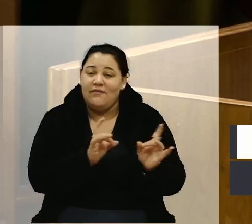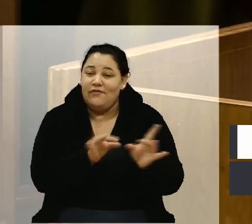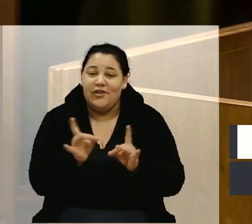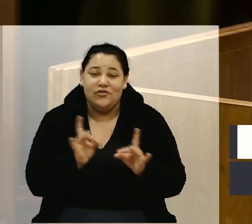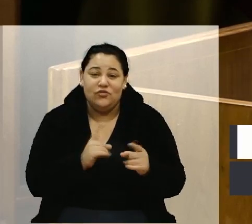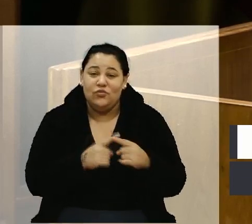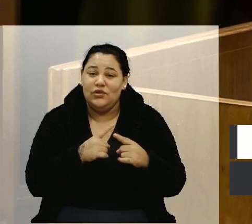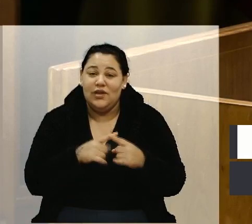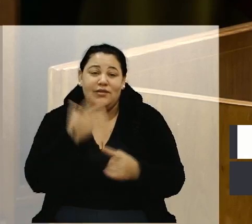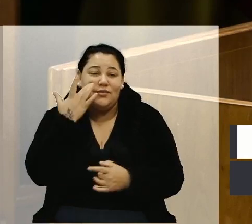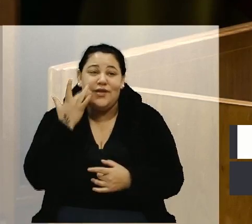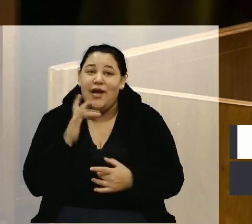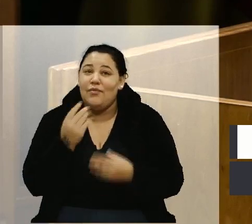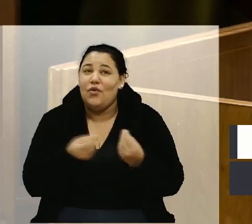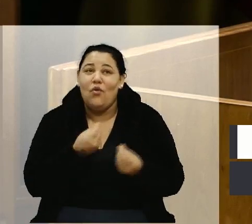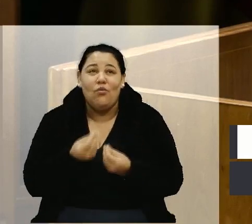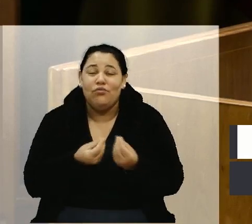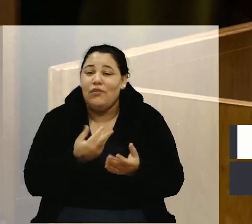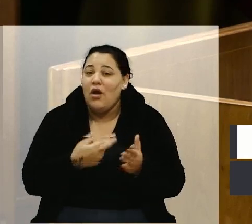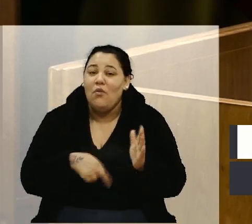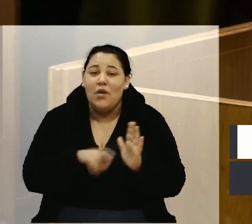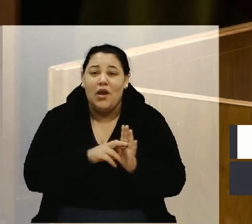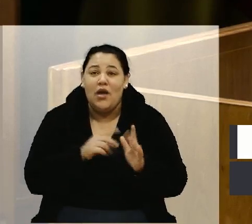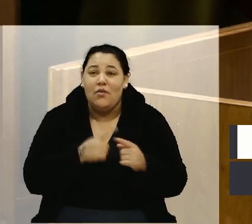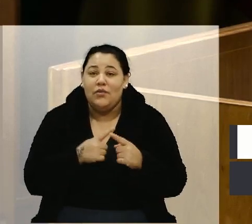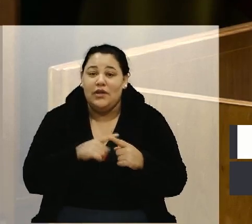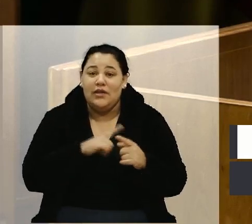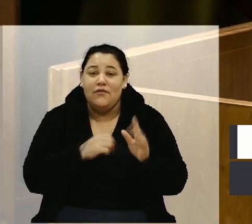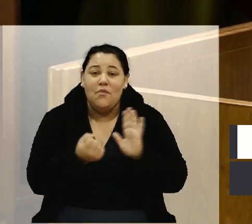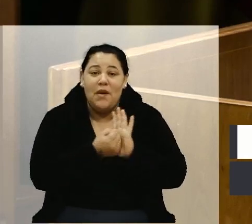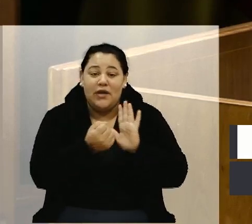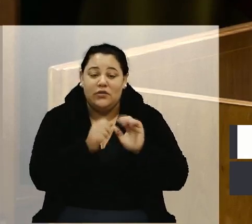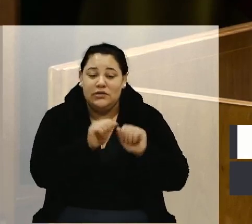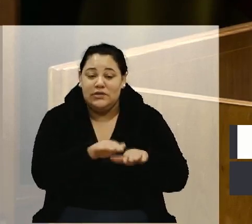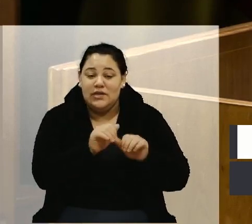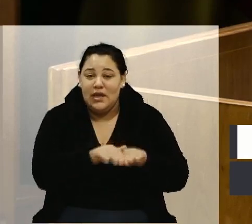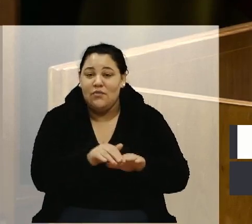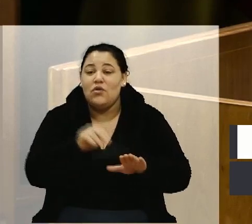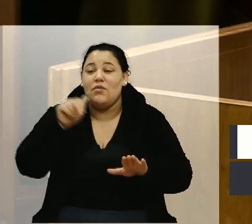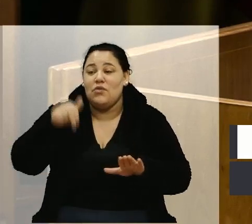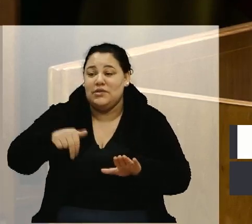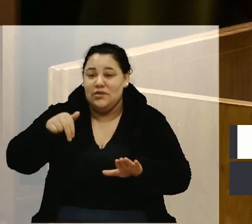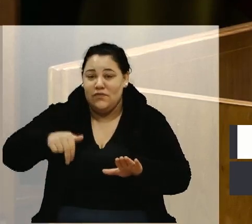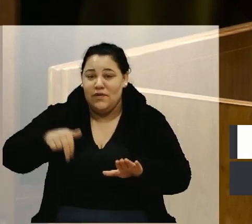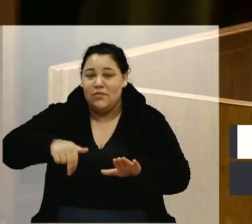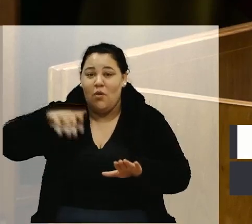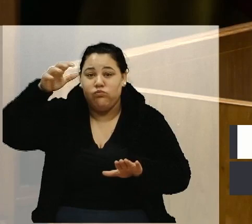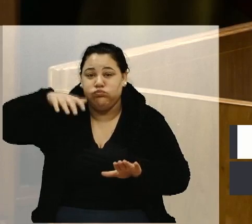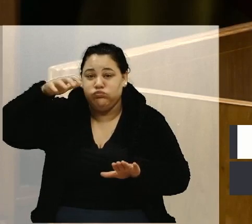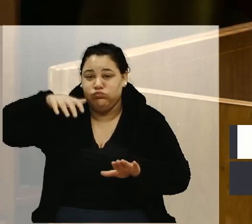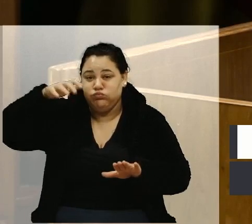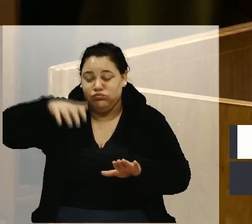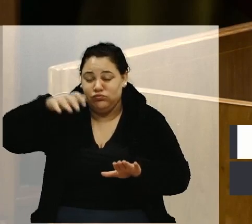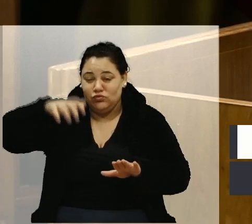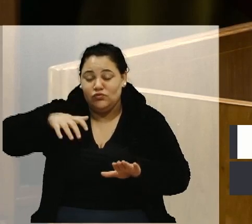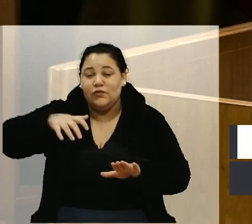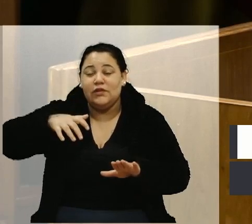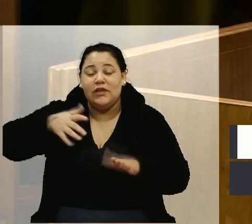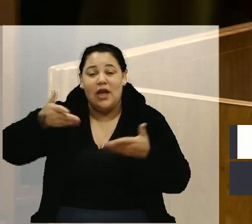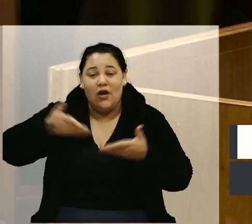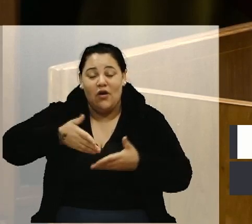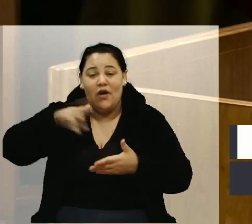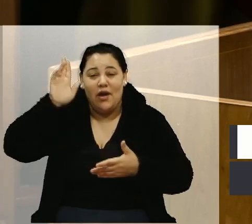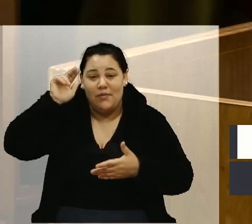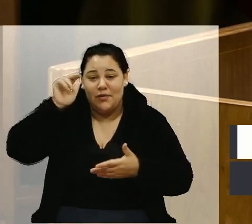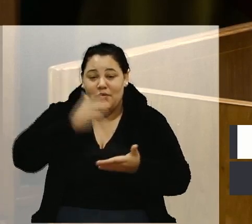fomos atingidos primeiro em setembro, numa grande cheia, em novembro, numa cheia média, e agora em abril, início